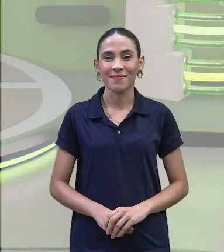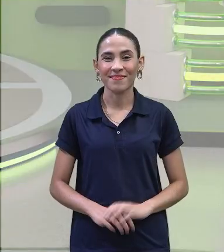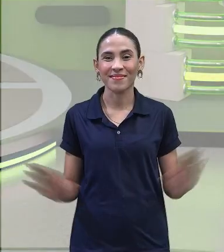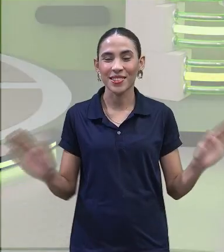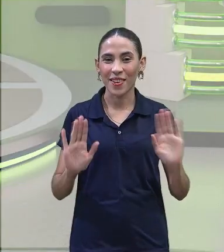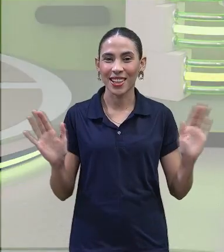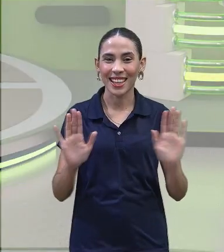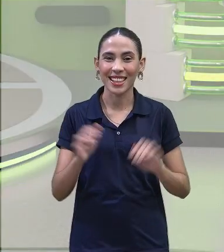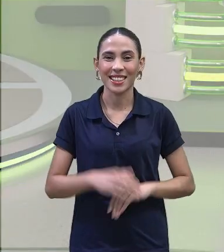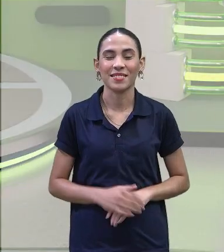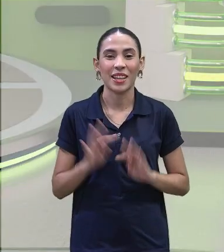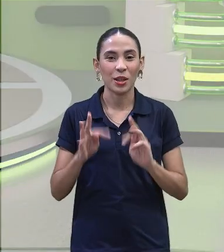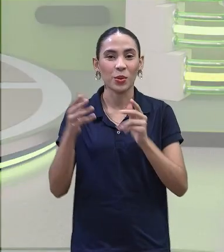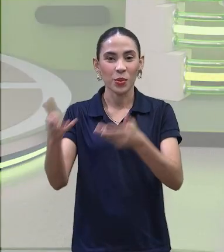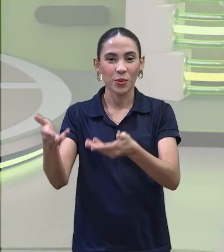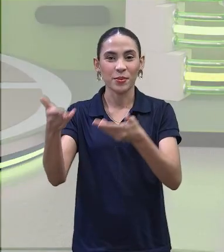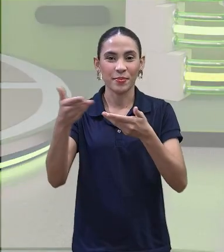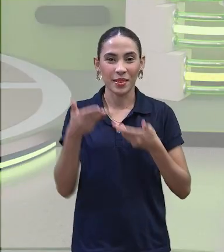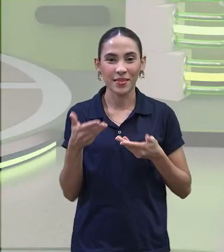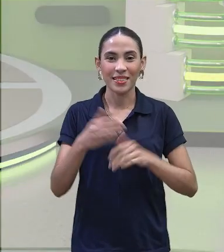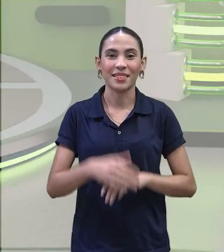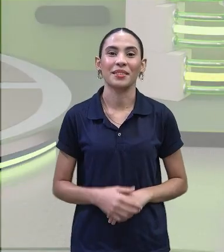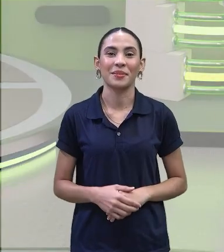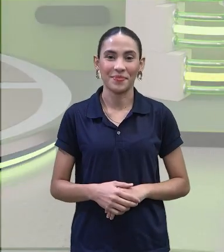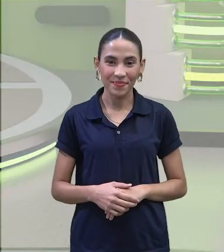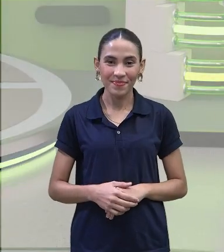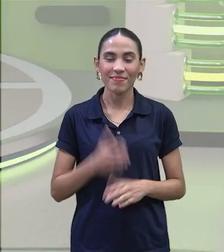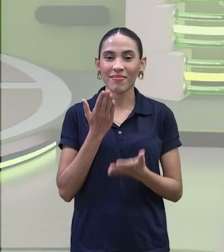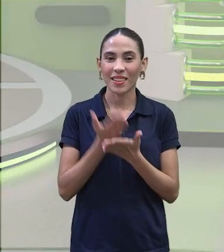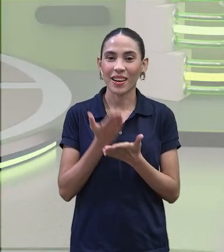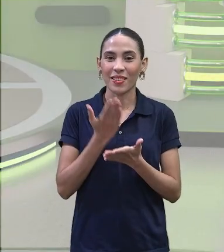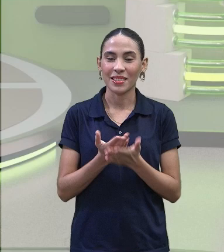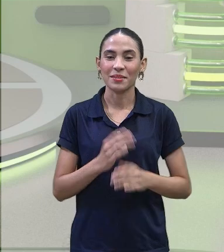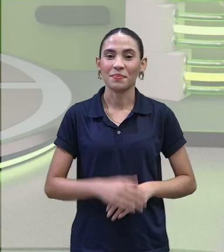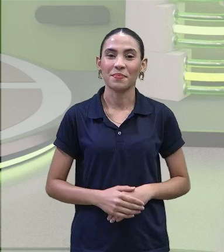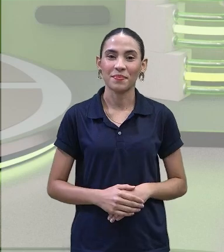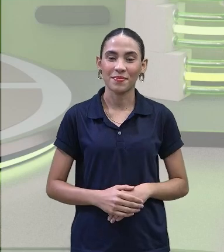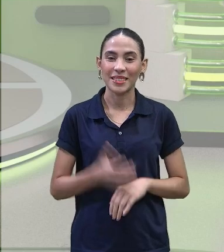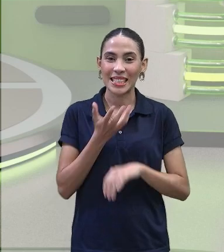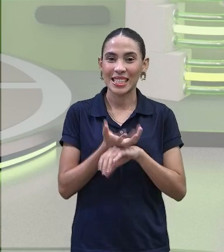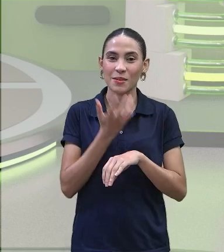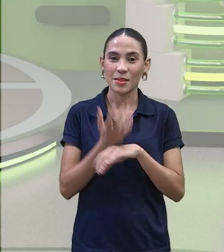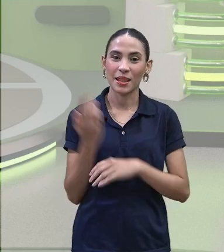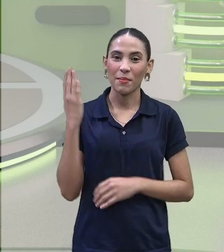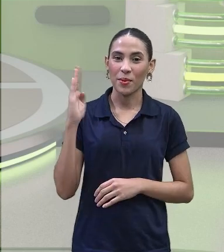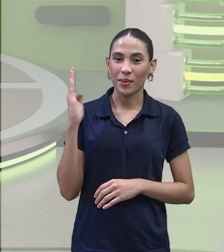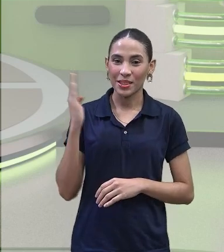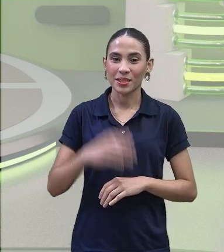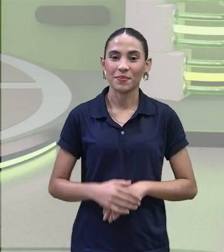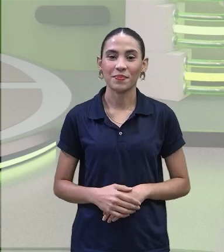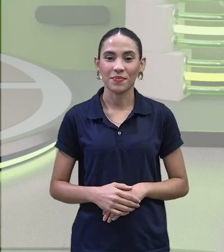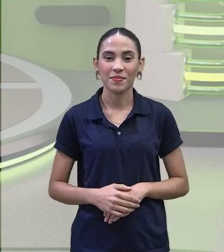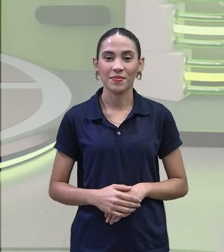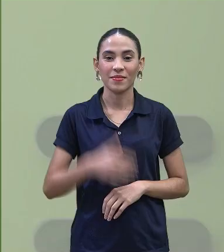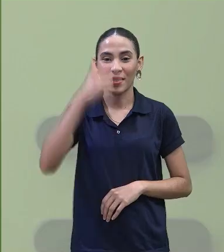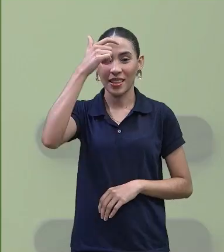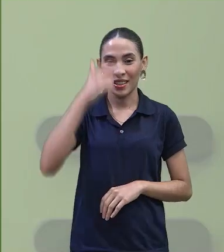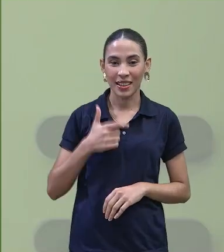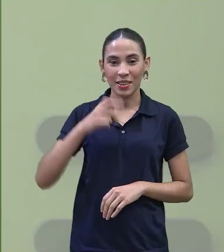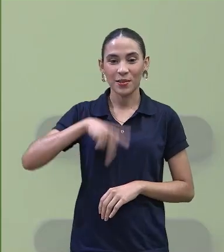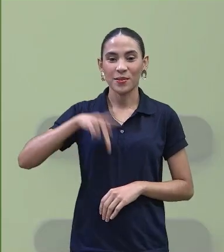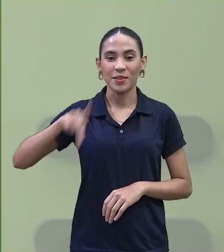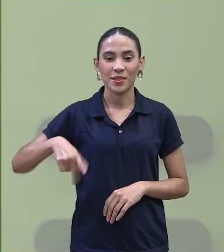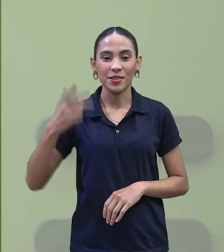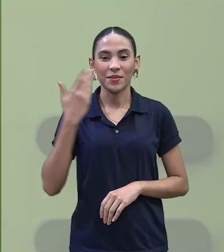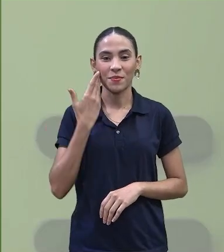Olá a todos, sejam muito bem-vindos, à nossa mais uma aula do componente de biologia. E eu